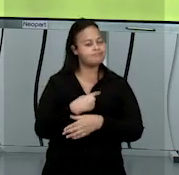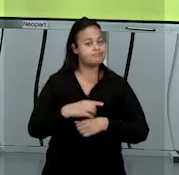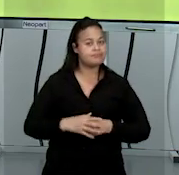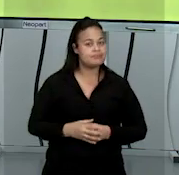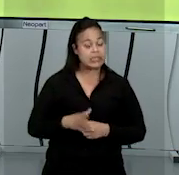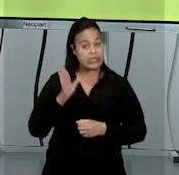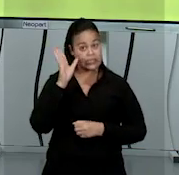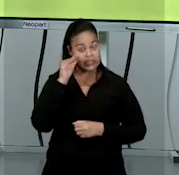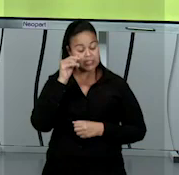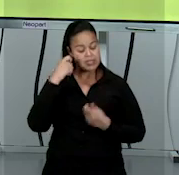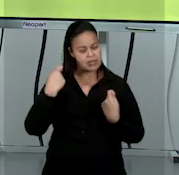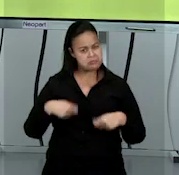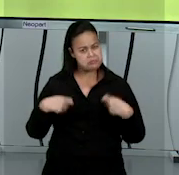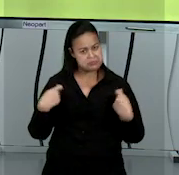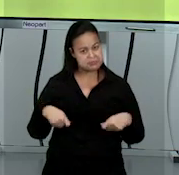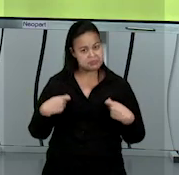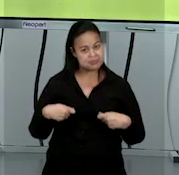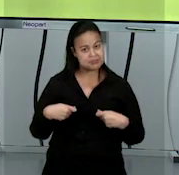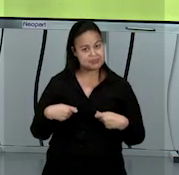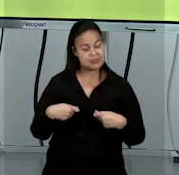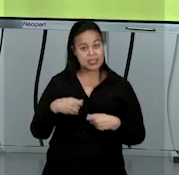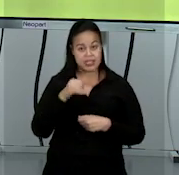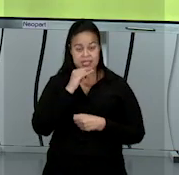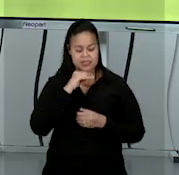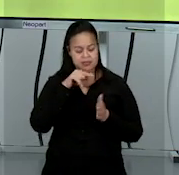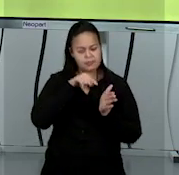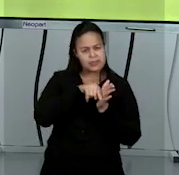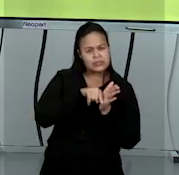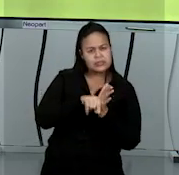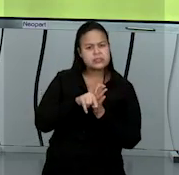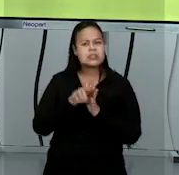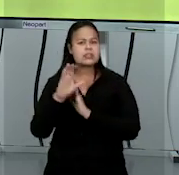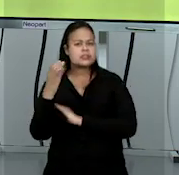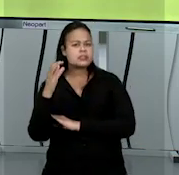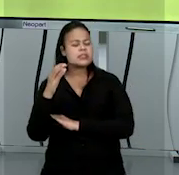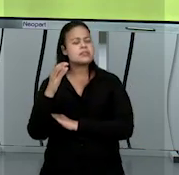precisa aprender. Quando se faz pesquisa, se faz ciência,